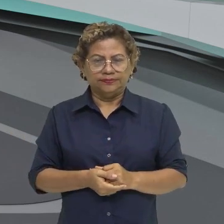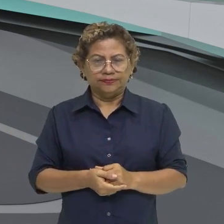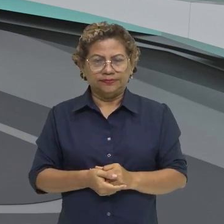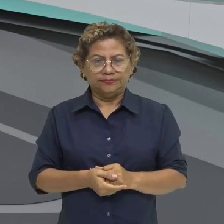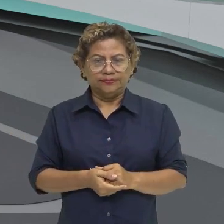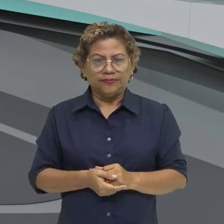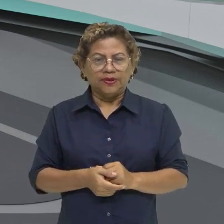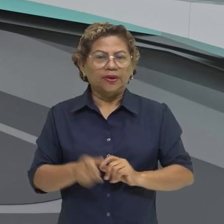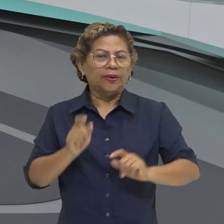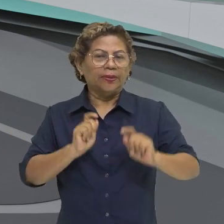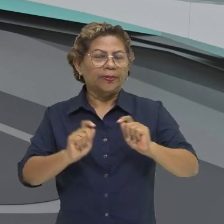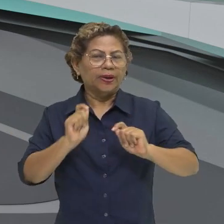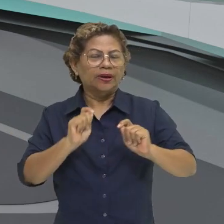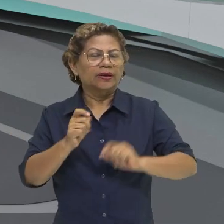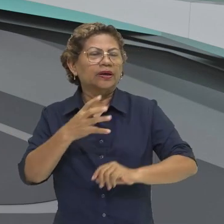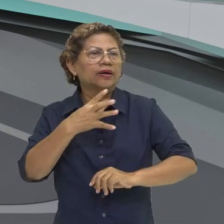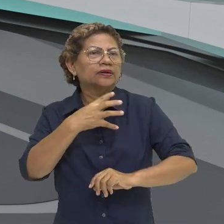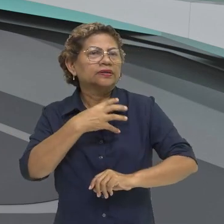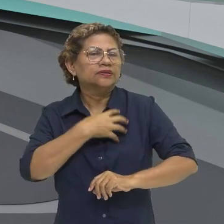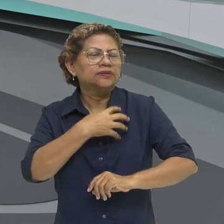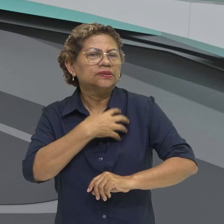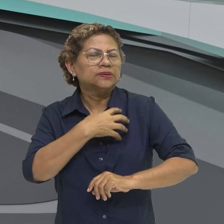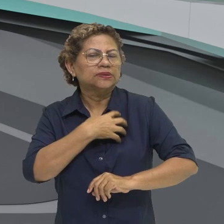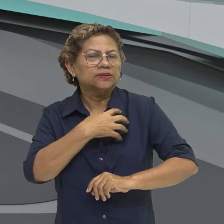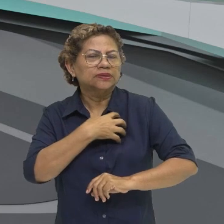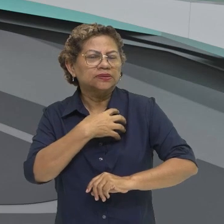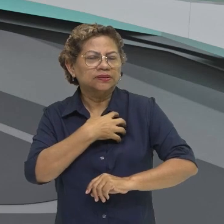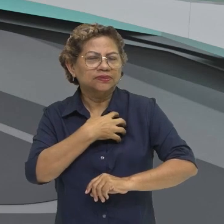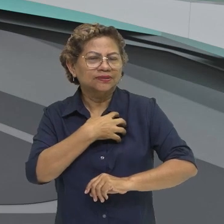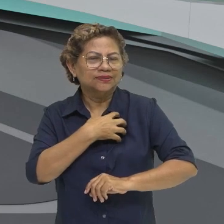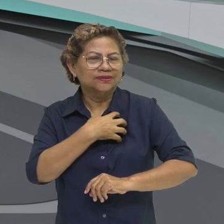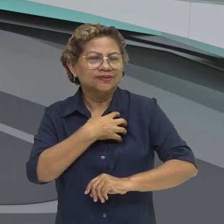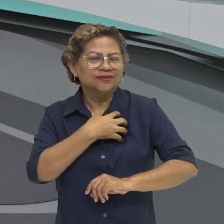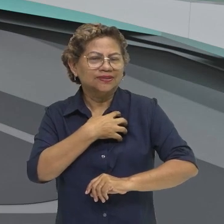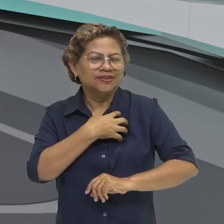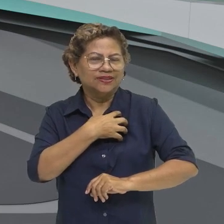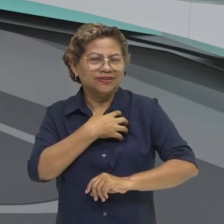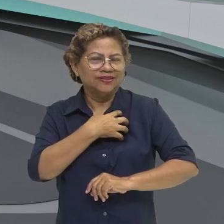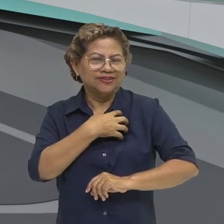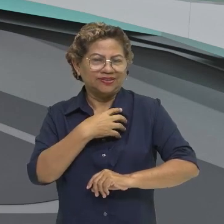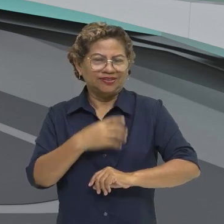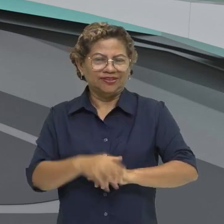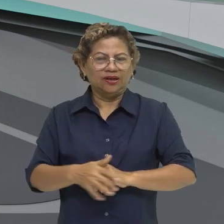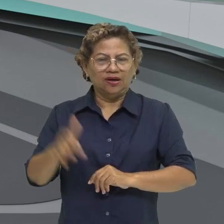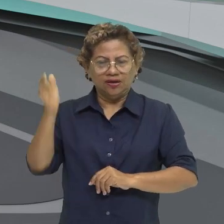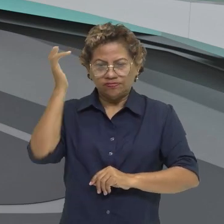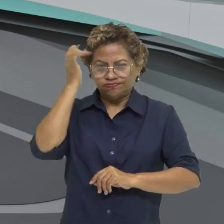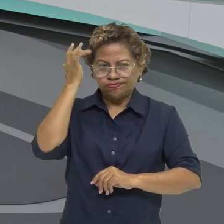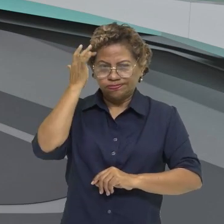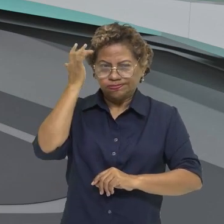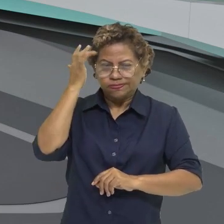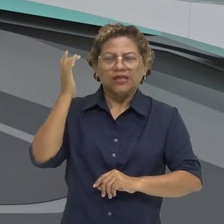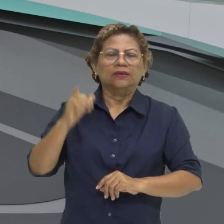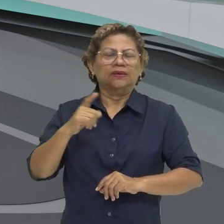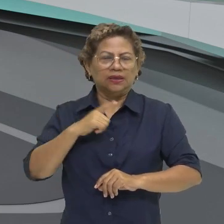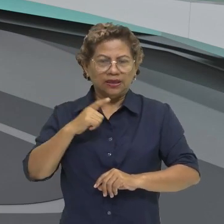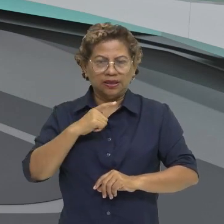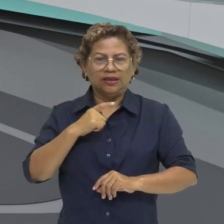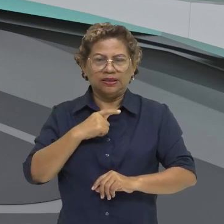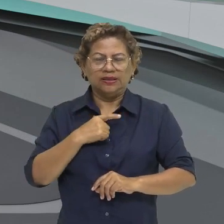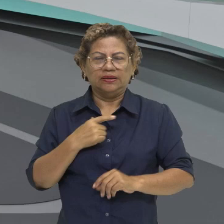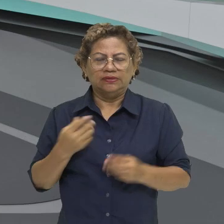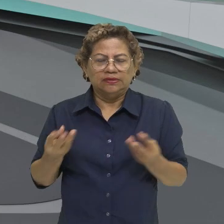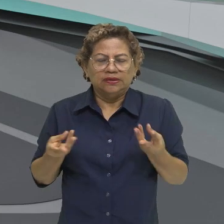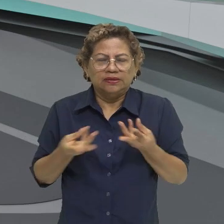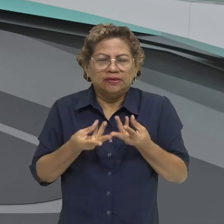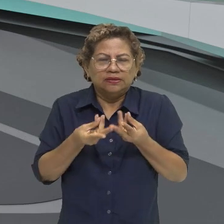do espírito, da sua alma, o seu prazer intelectual. Eles se destinam, eles têm essa finalidade, não é?